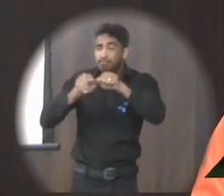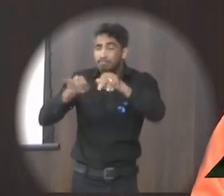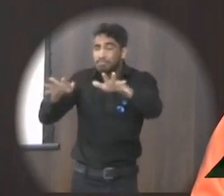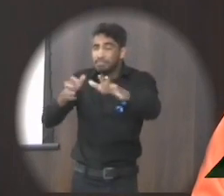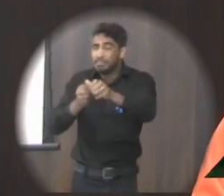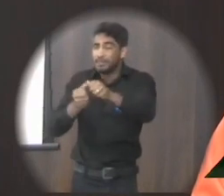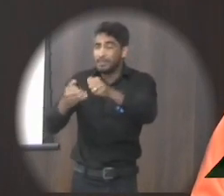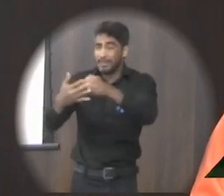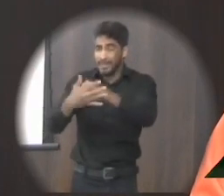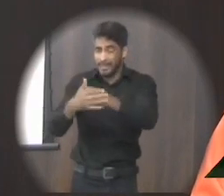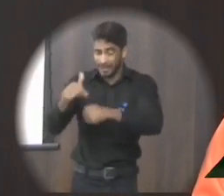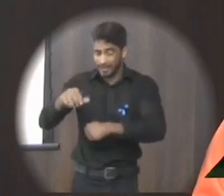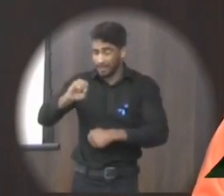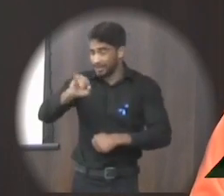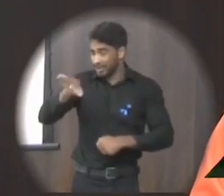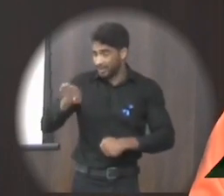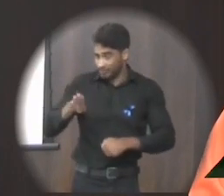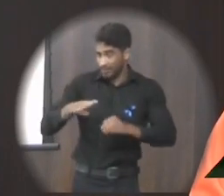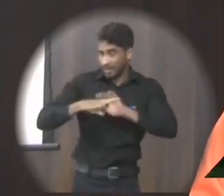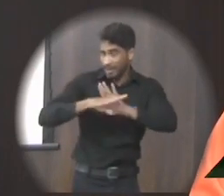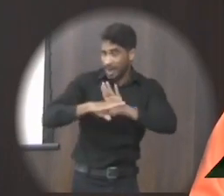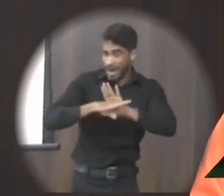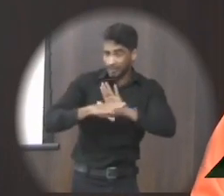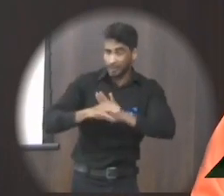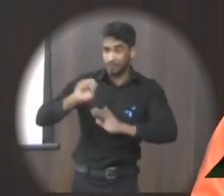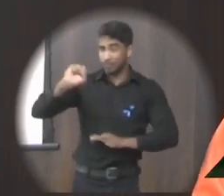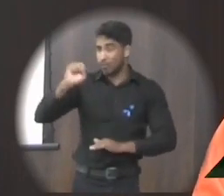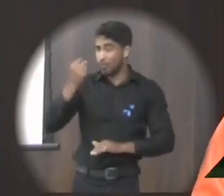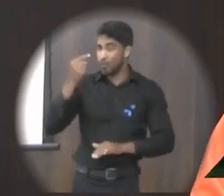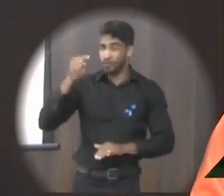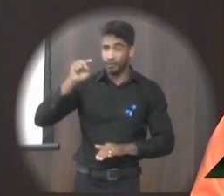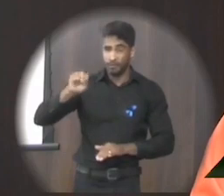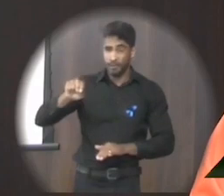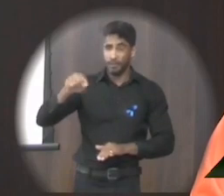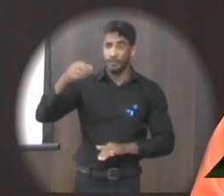atendeu em Janaúba e região